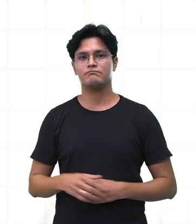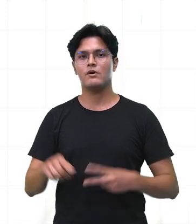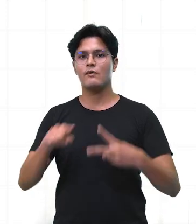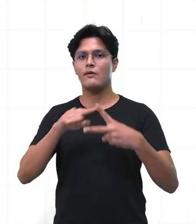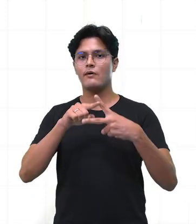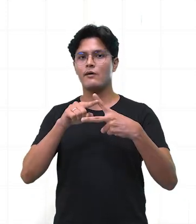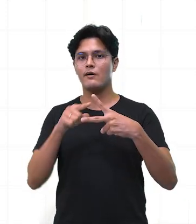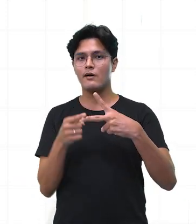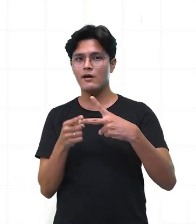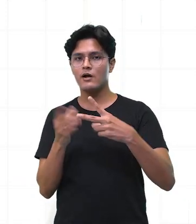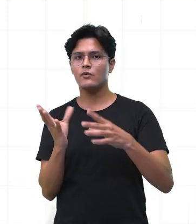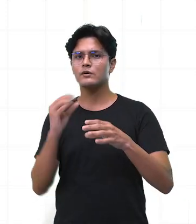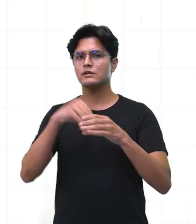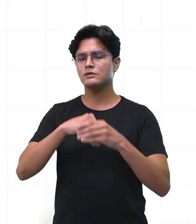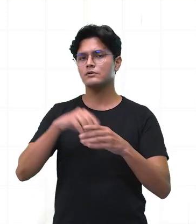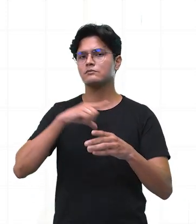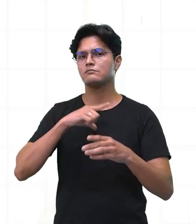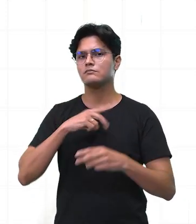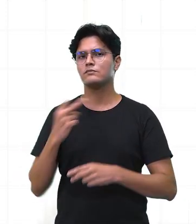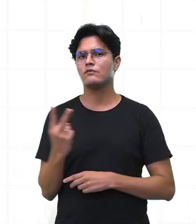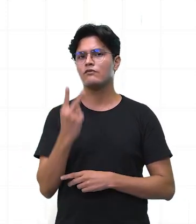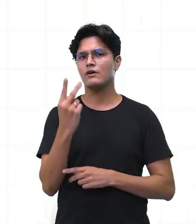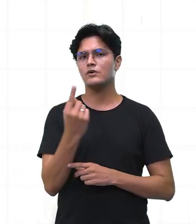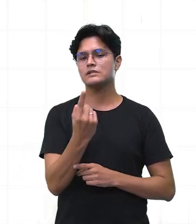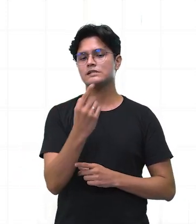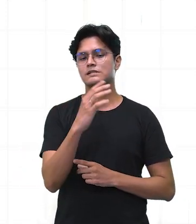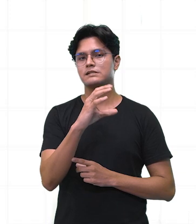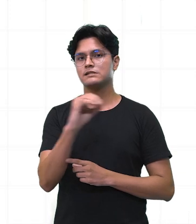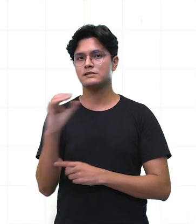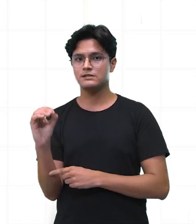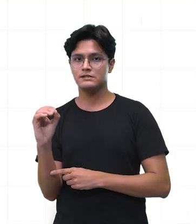interno meça 100 graus.